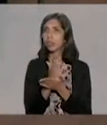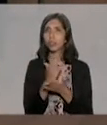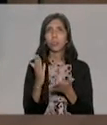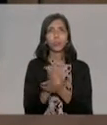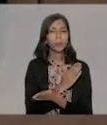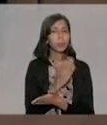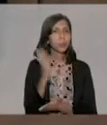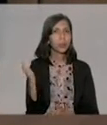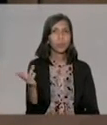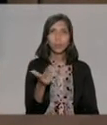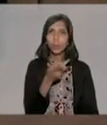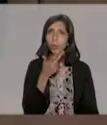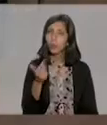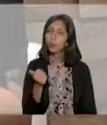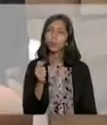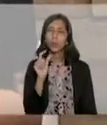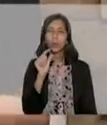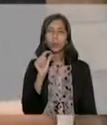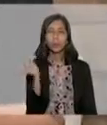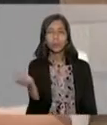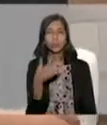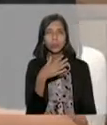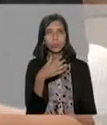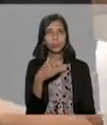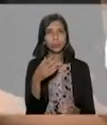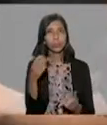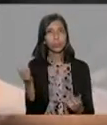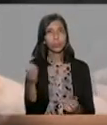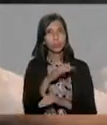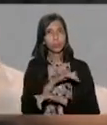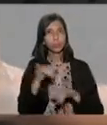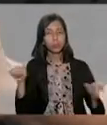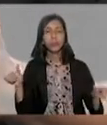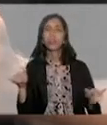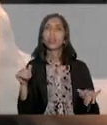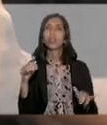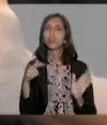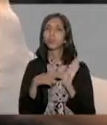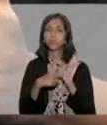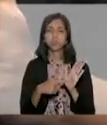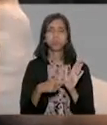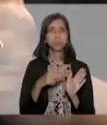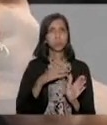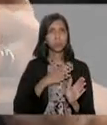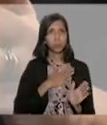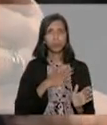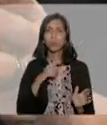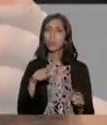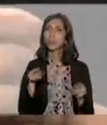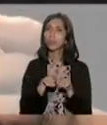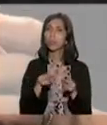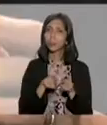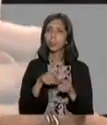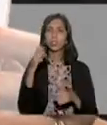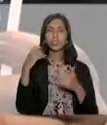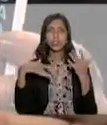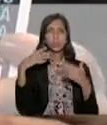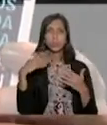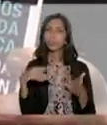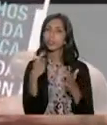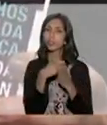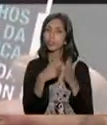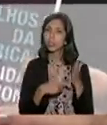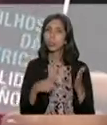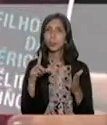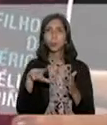É um livro maravilhoso, acabadinho de lançar e maravilhoso, altamente recomendável. E aqui ela também